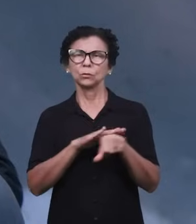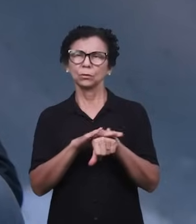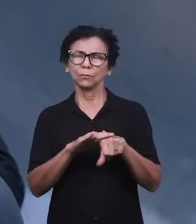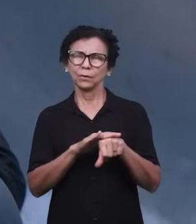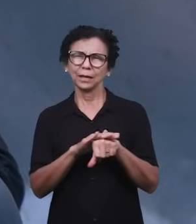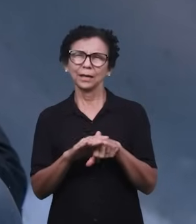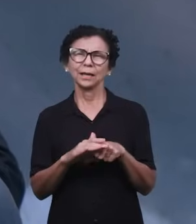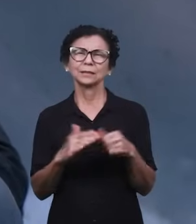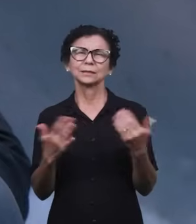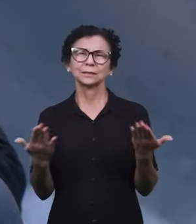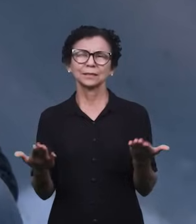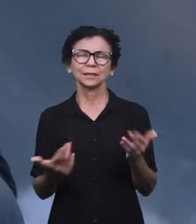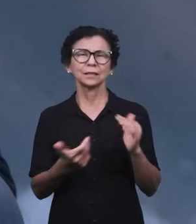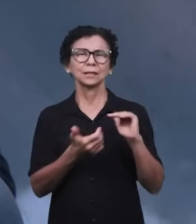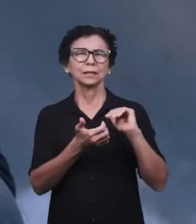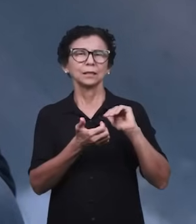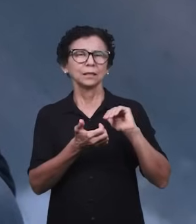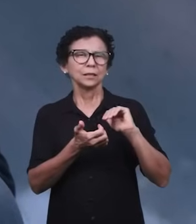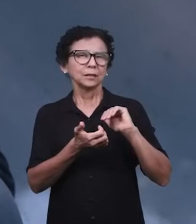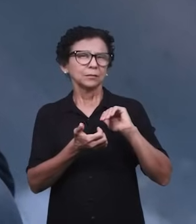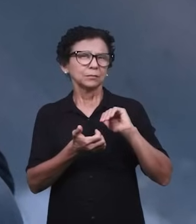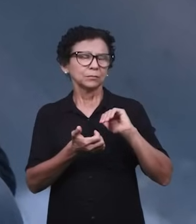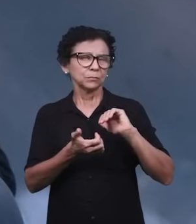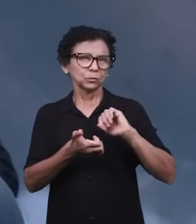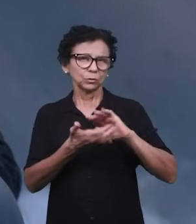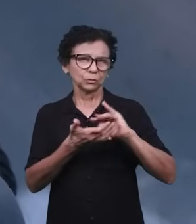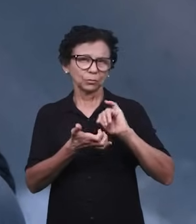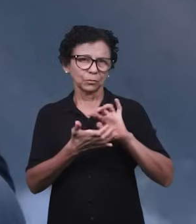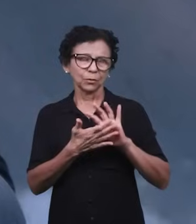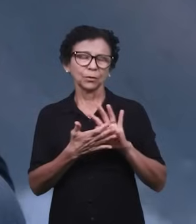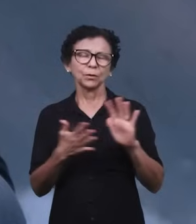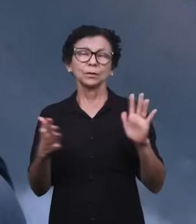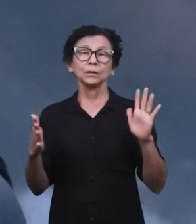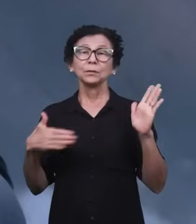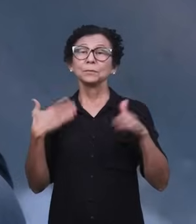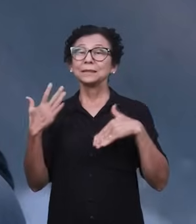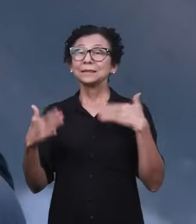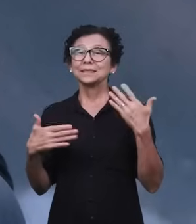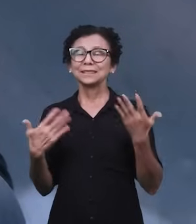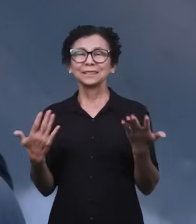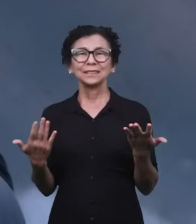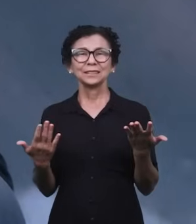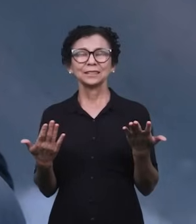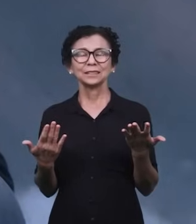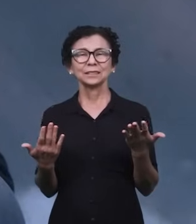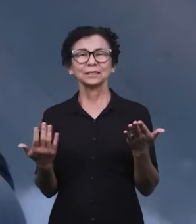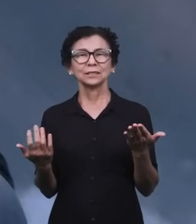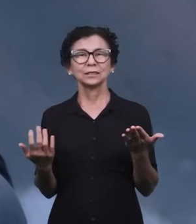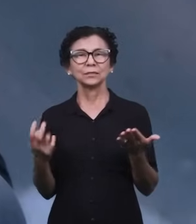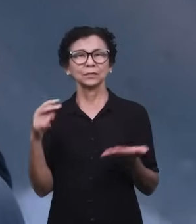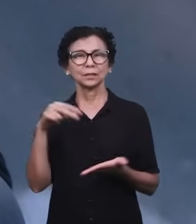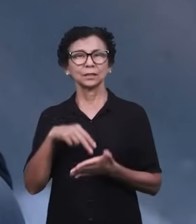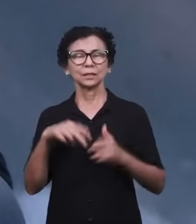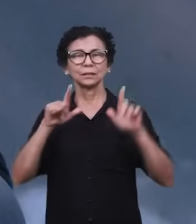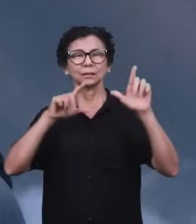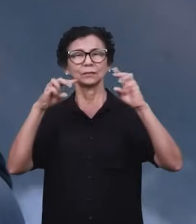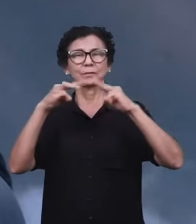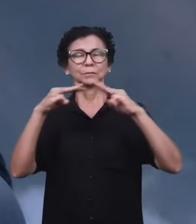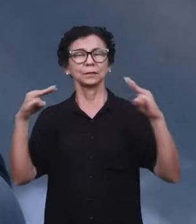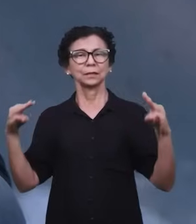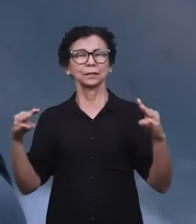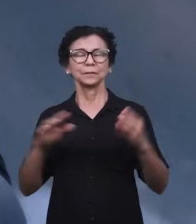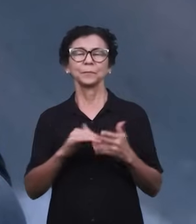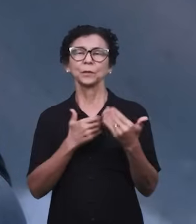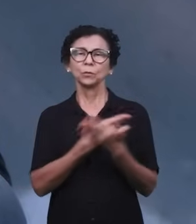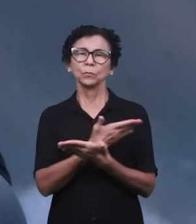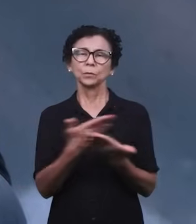programa Conversas de Louvor. Alegria estarmos juntos mais uma vez aqui na TV Manaim, cumprimentando a